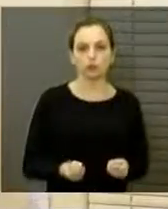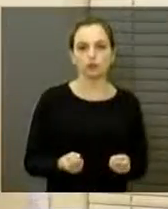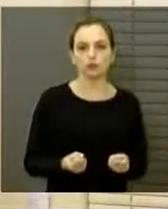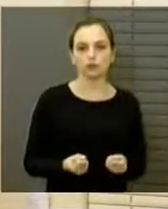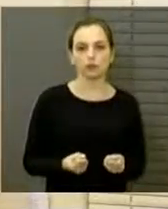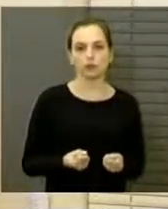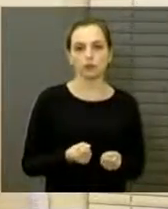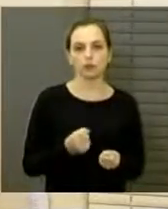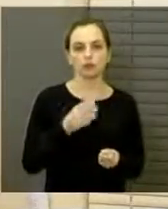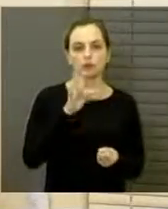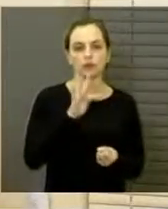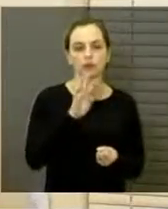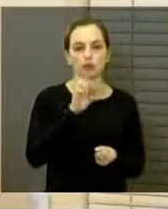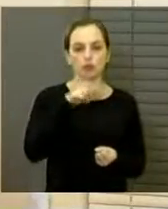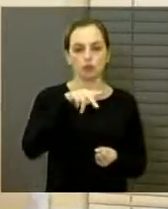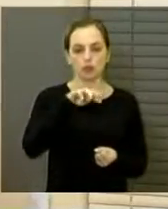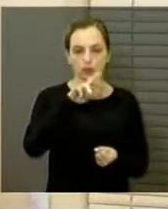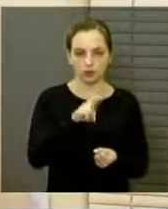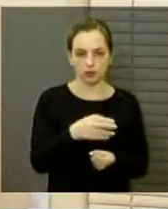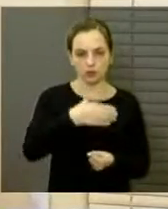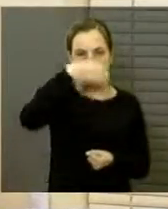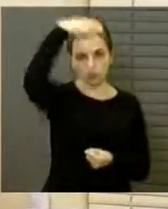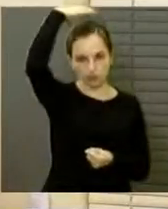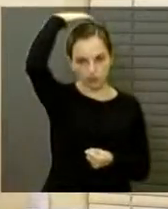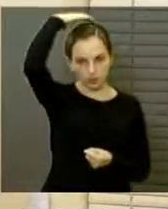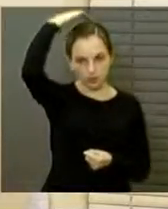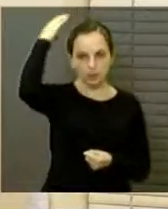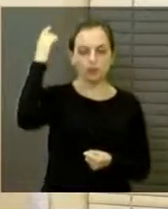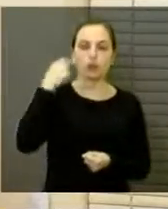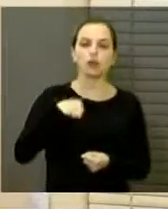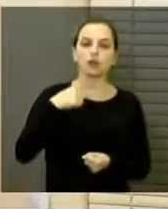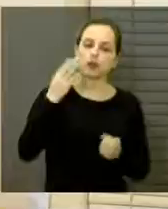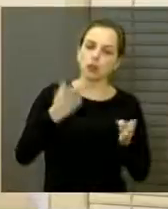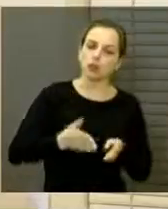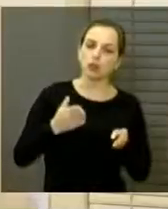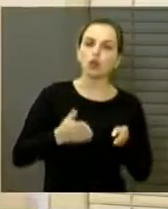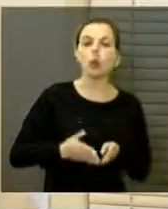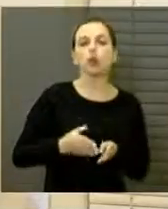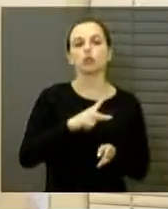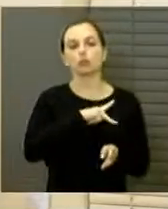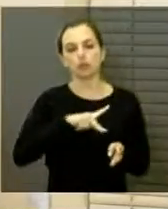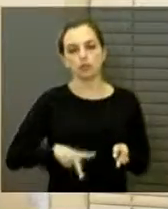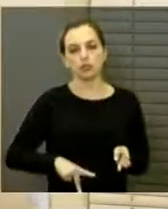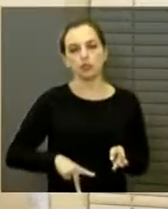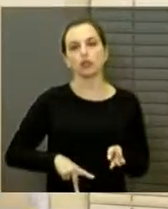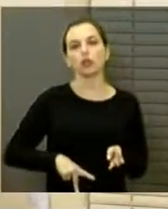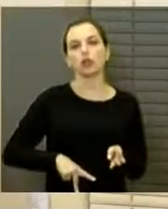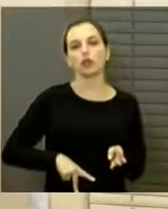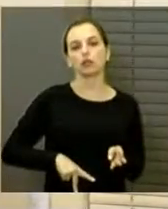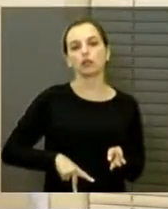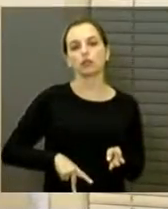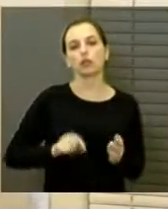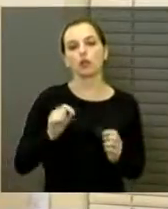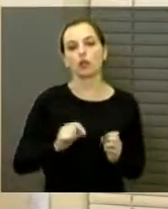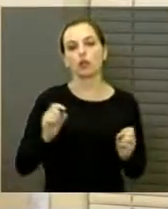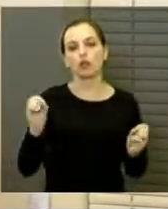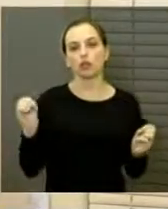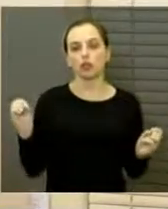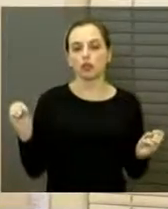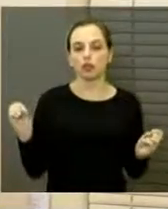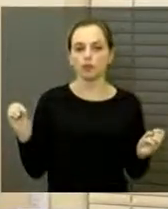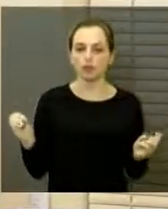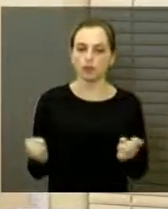usurpador Temer, que hoje ocupa a presidência da República, das reformas que ele propôs, em especial a extinção do Ministério da